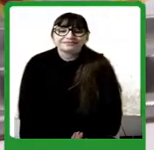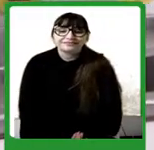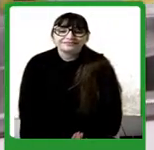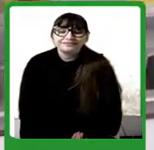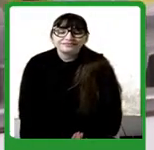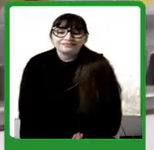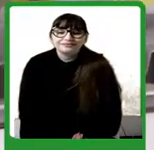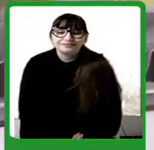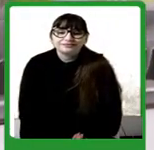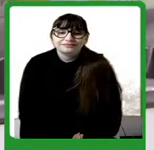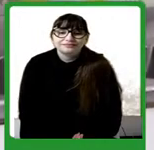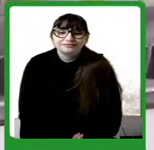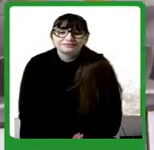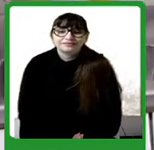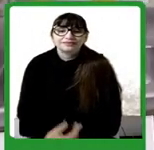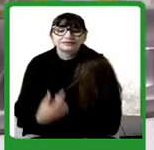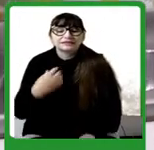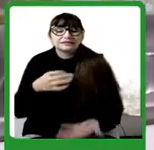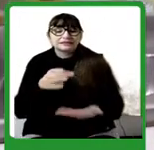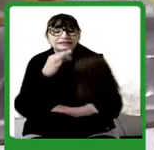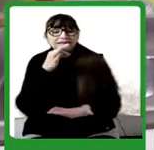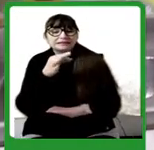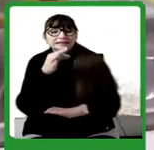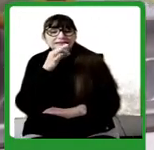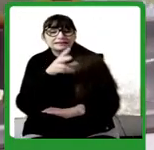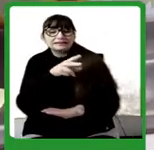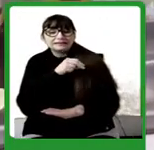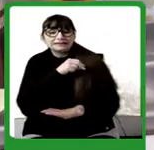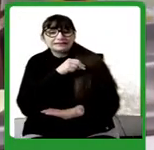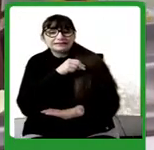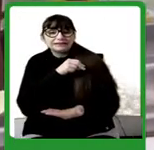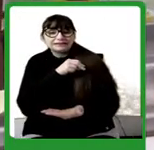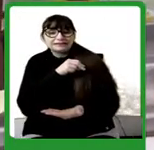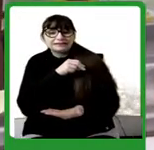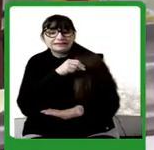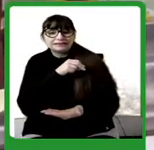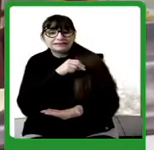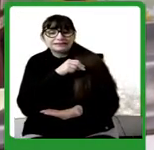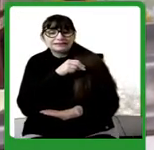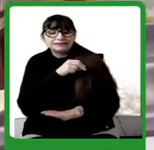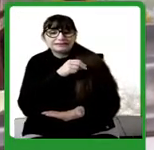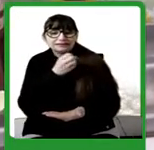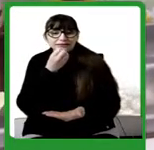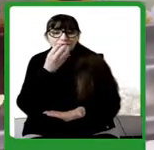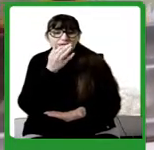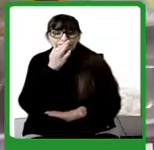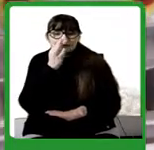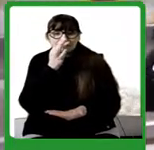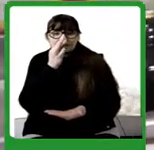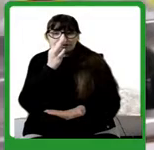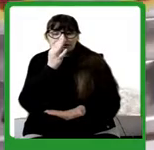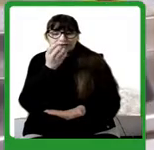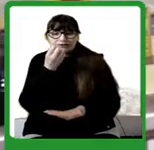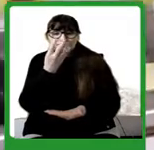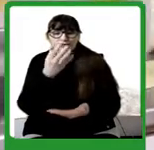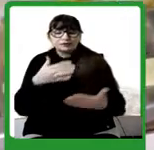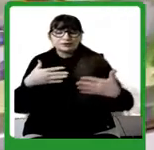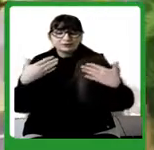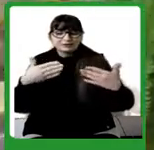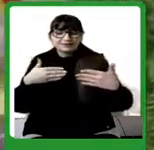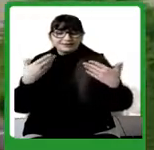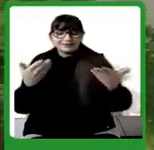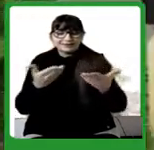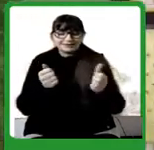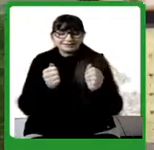Clevelândia, essas xícaras. Eu também adoro orquídea, que é bom. Gente do céu, que alegria estar aqui com vocês hoje.